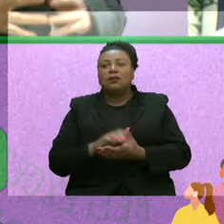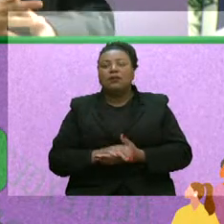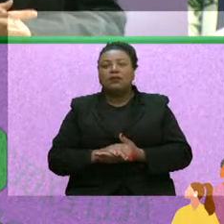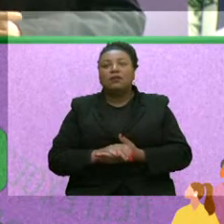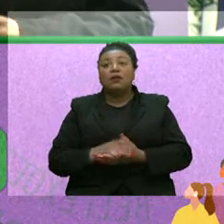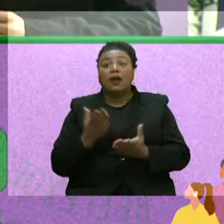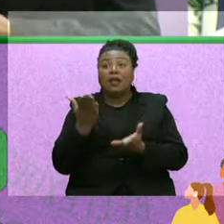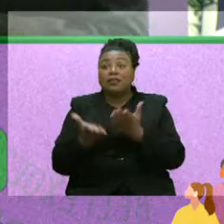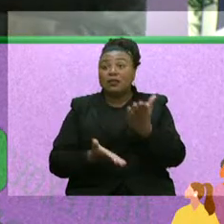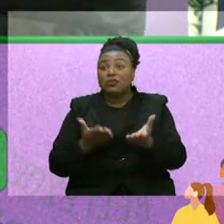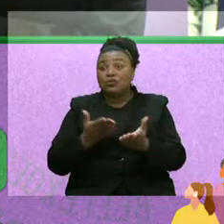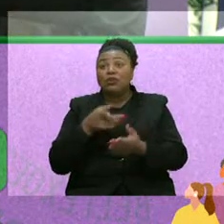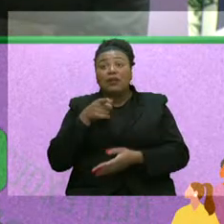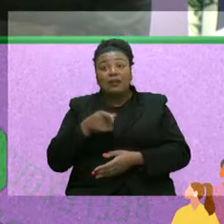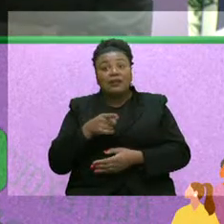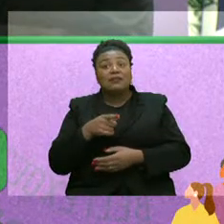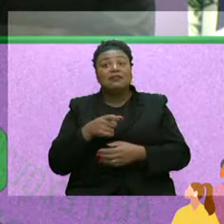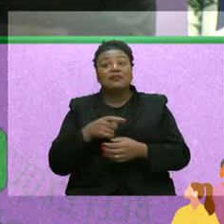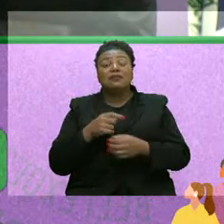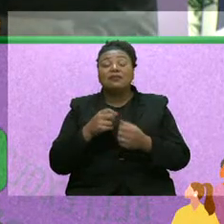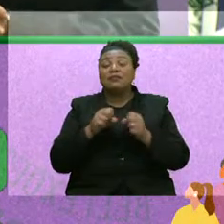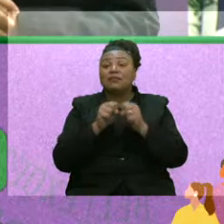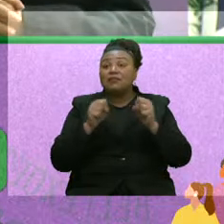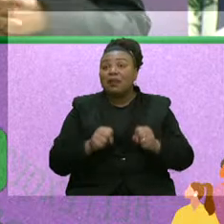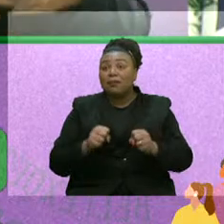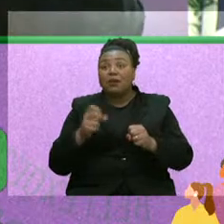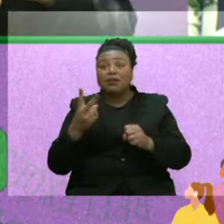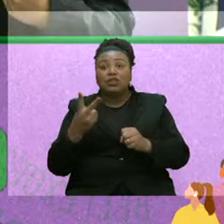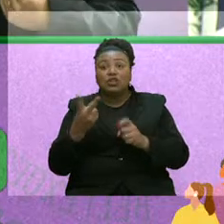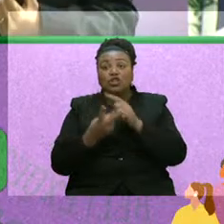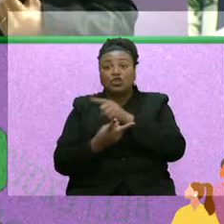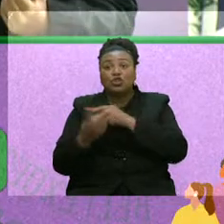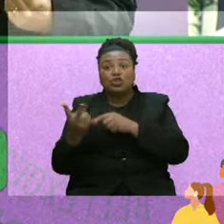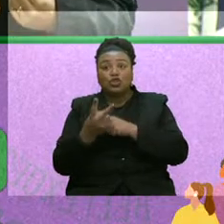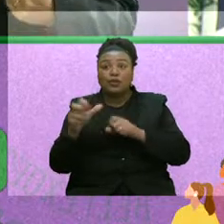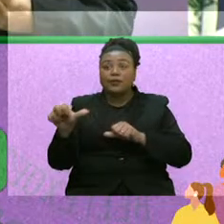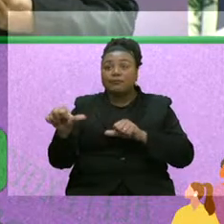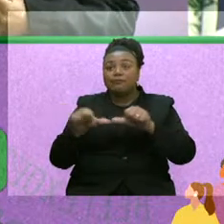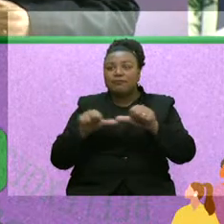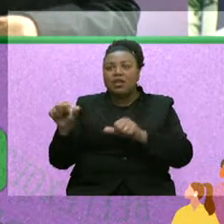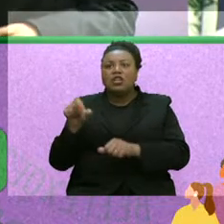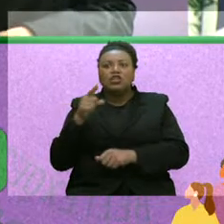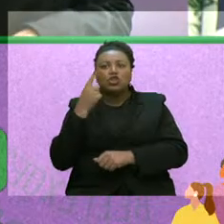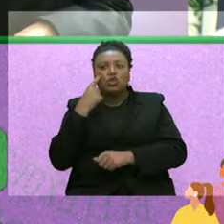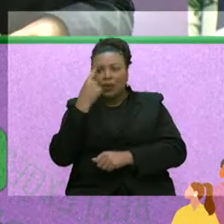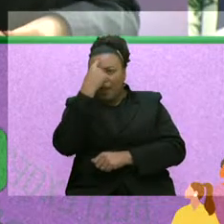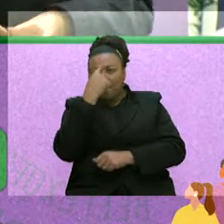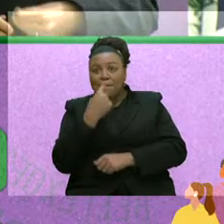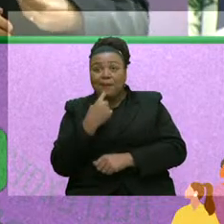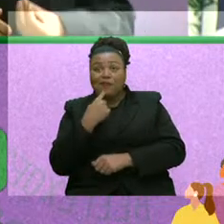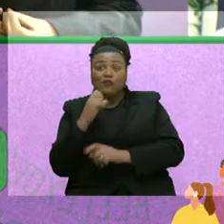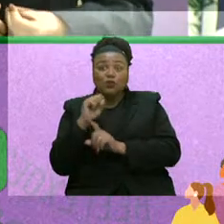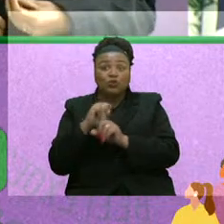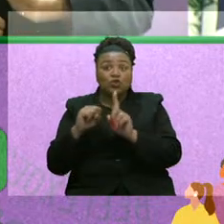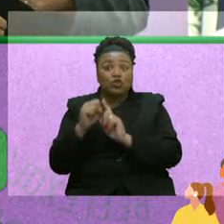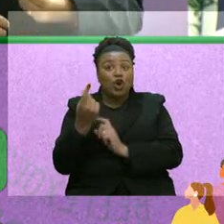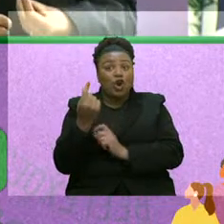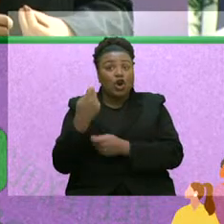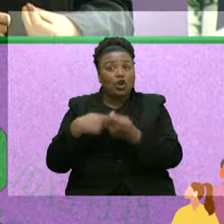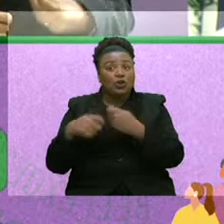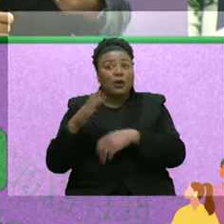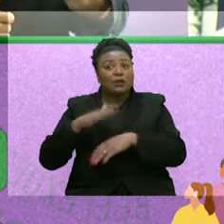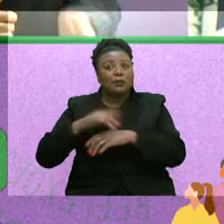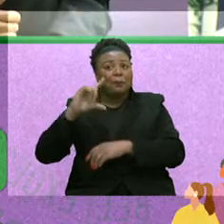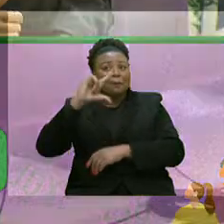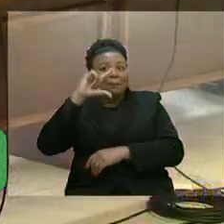também é atendido por esse sistema híbrido. Quando a gente olha os perfis socioeconômicos, quanto mais baixa a